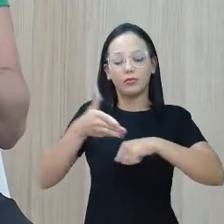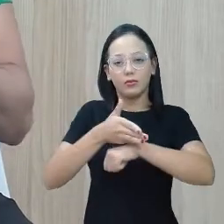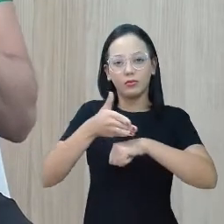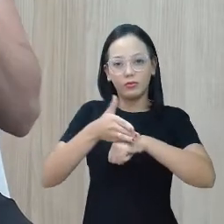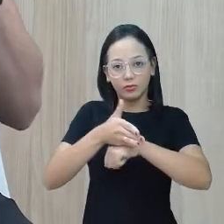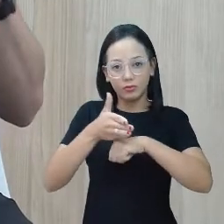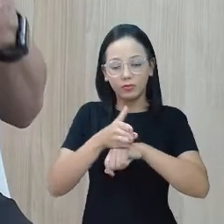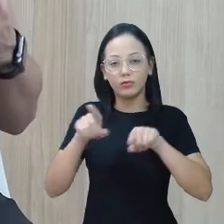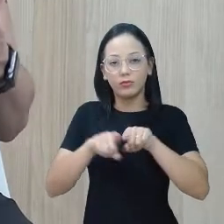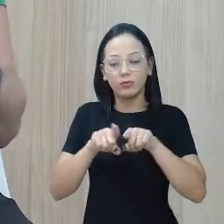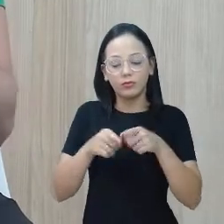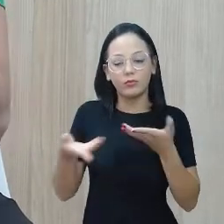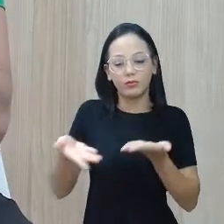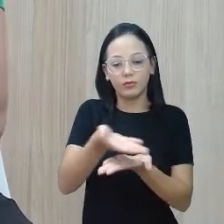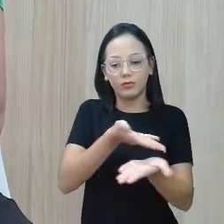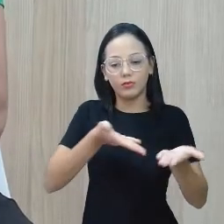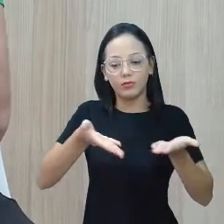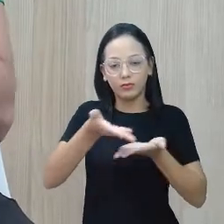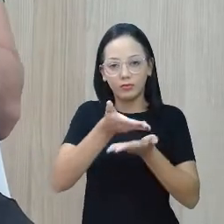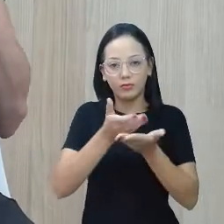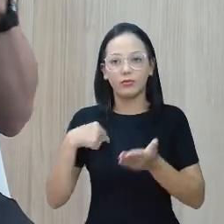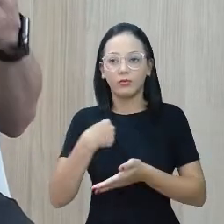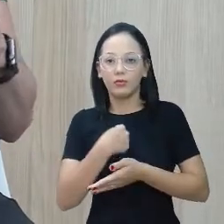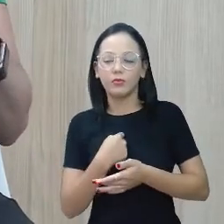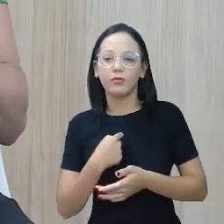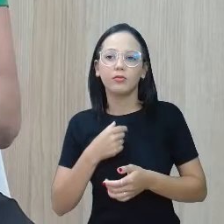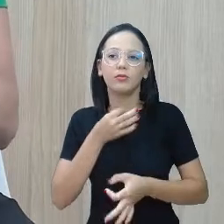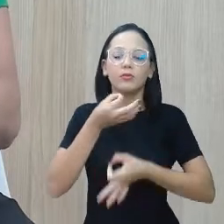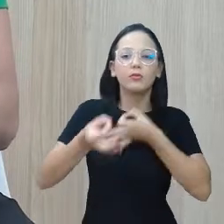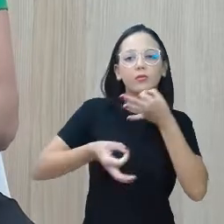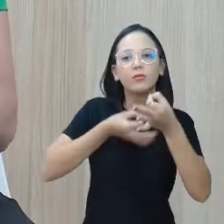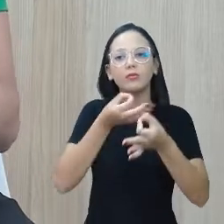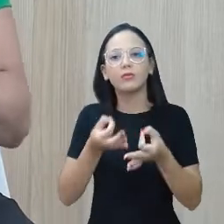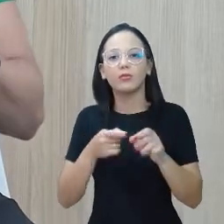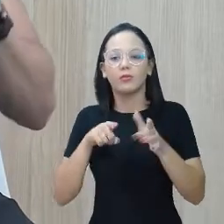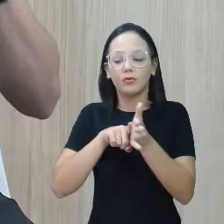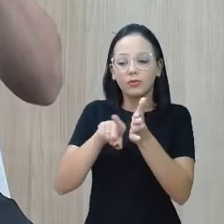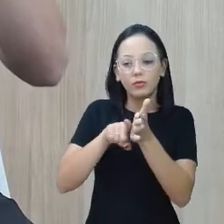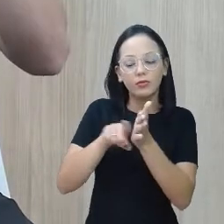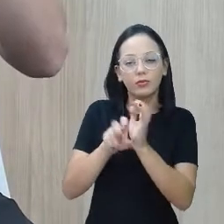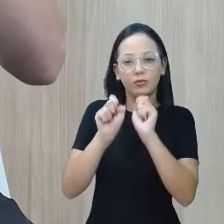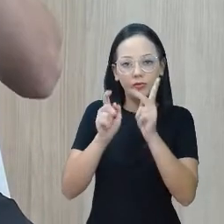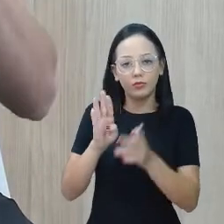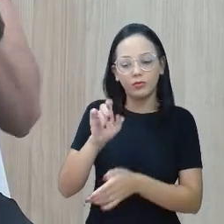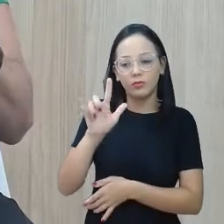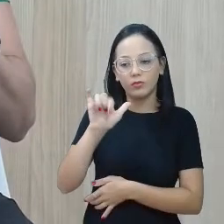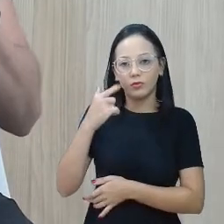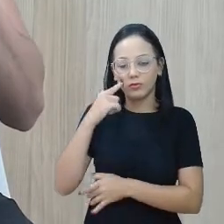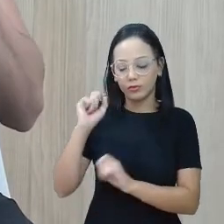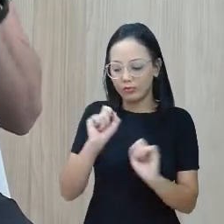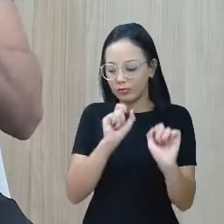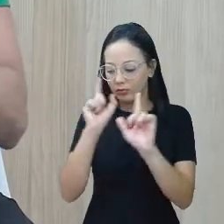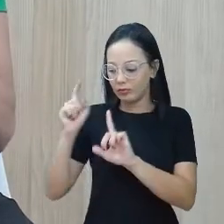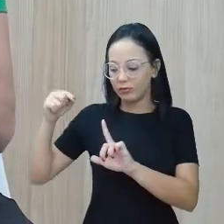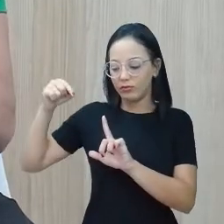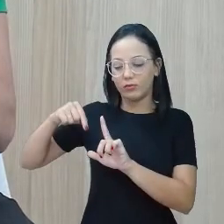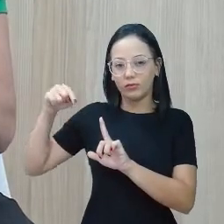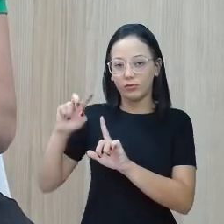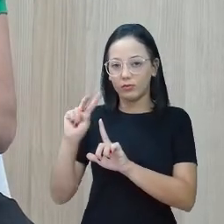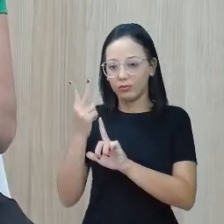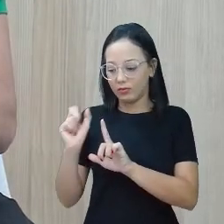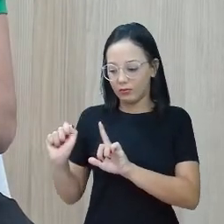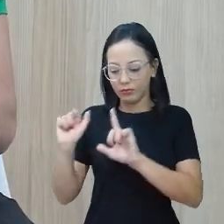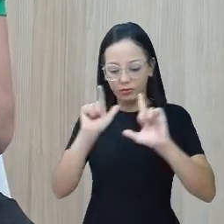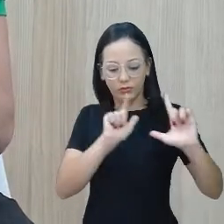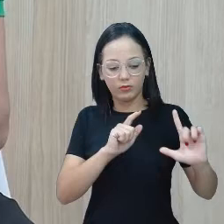plataforma e interagir com a gente através do chat, mandando suas dúvidas e comentários, tá bom? Então, o Billy vai colocar aí 2 QR Codes que